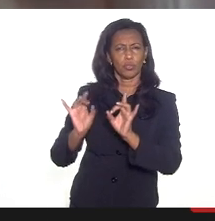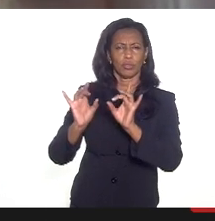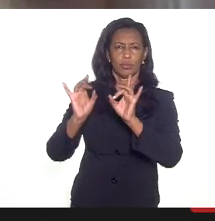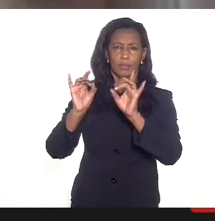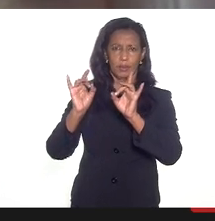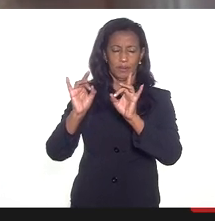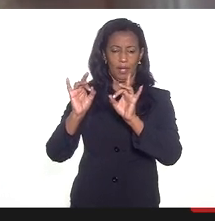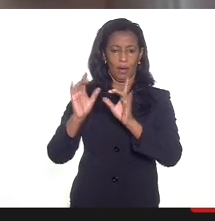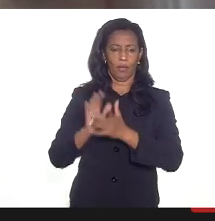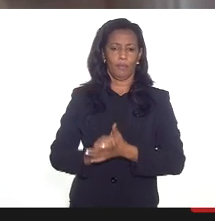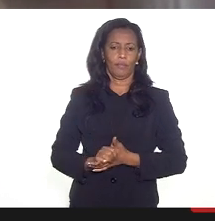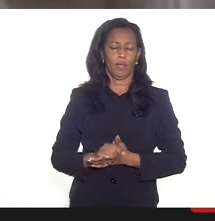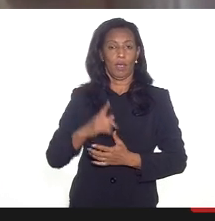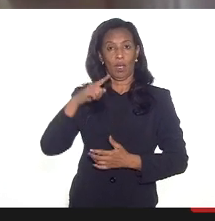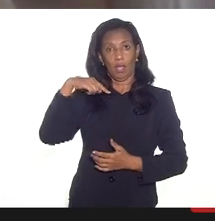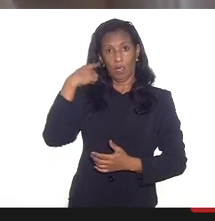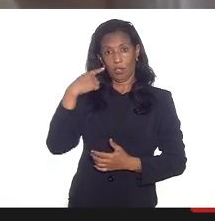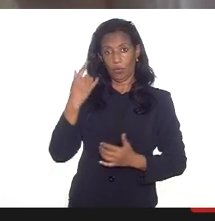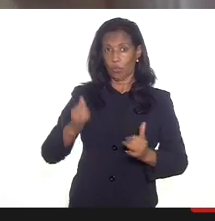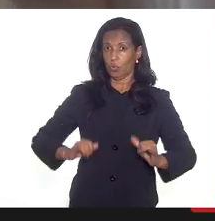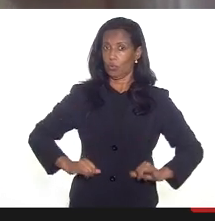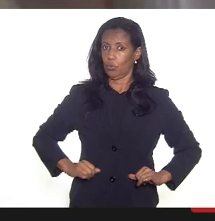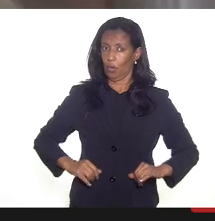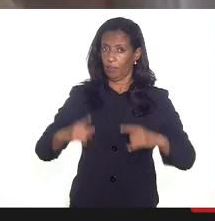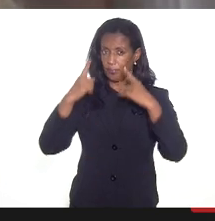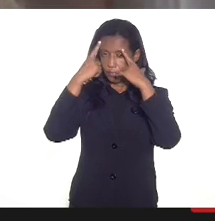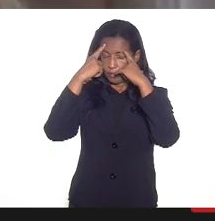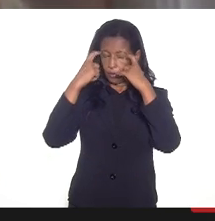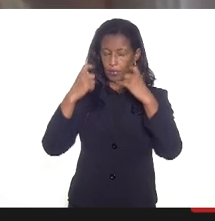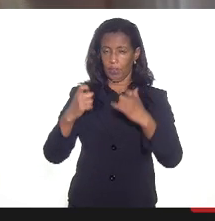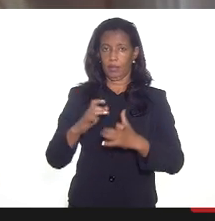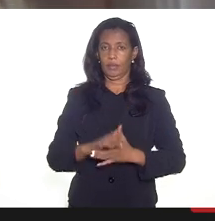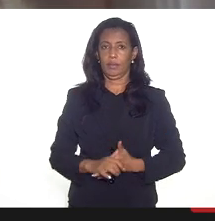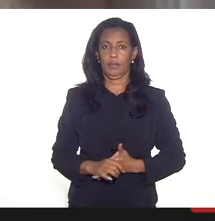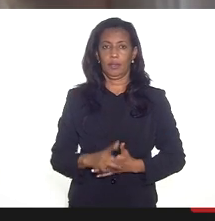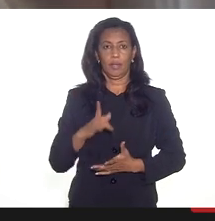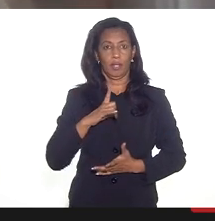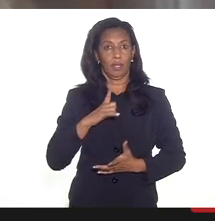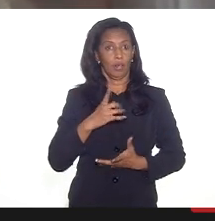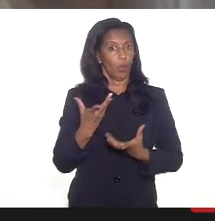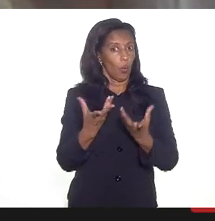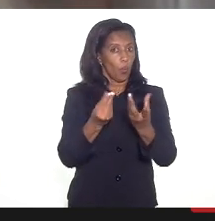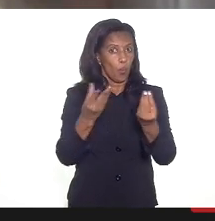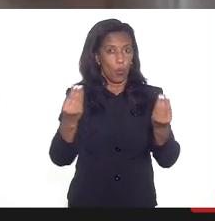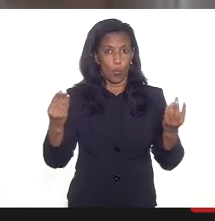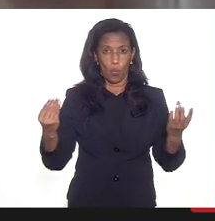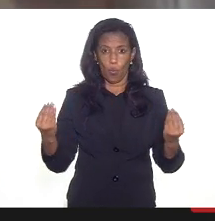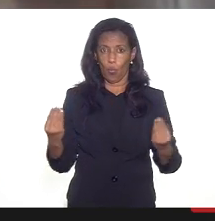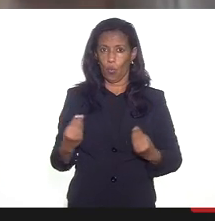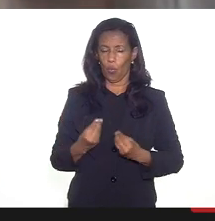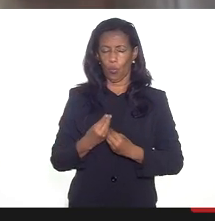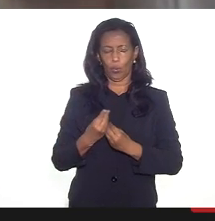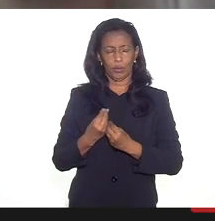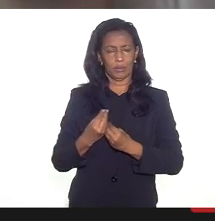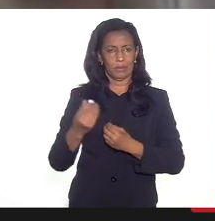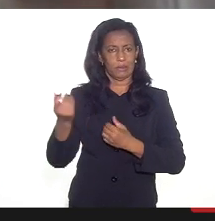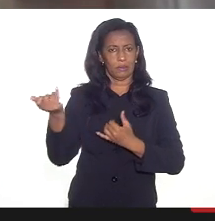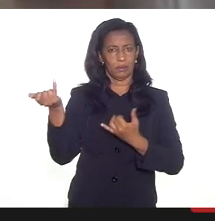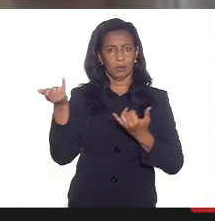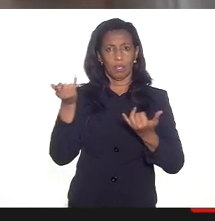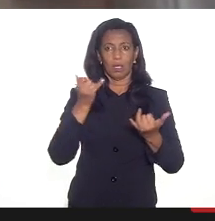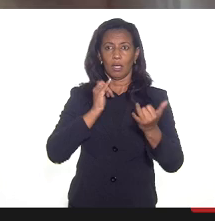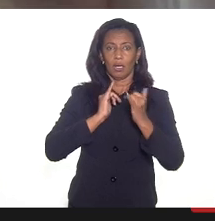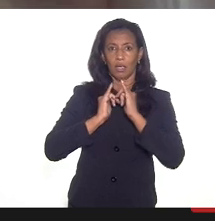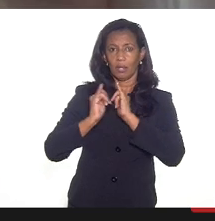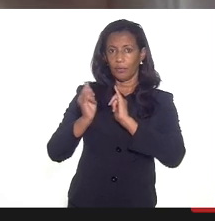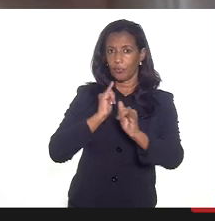as advogadas que sofrem violência. A gente vem recebendo muitas denúncias e muitas mulheres advogadas